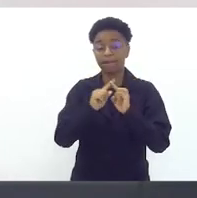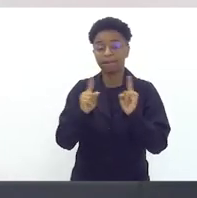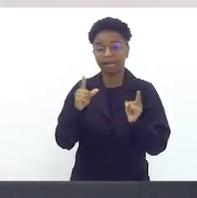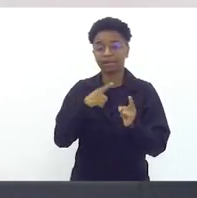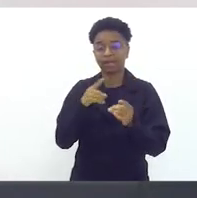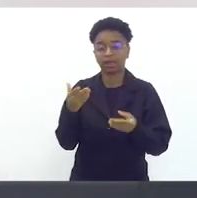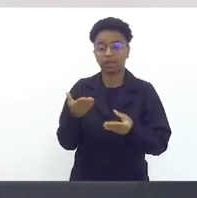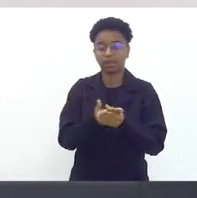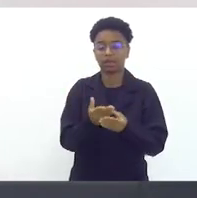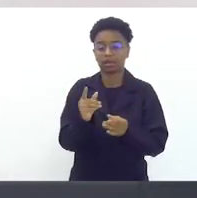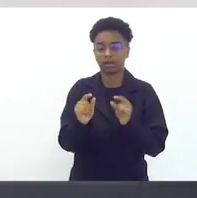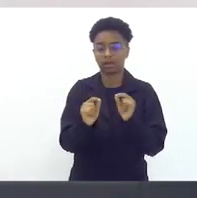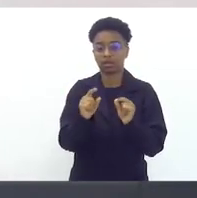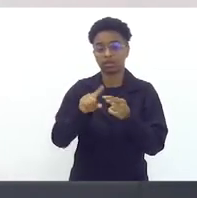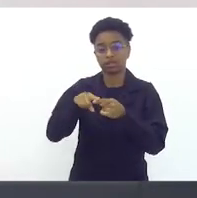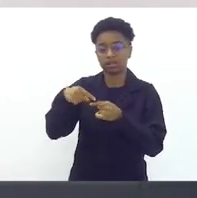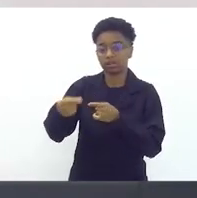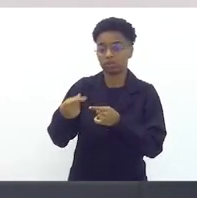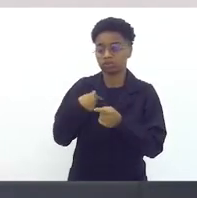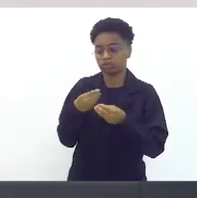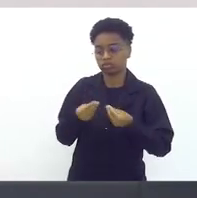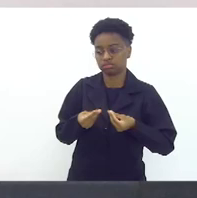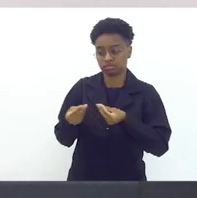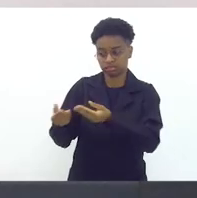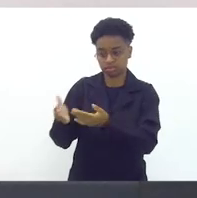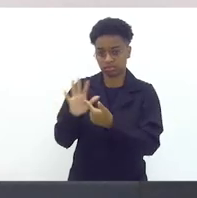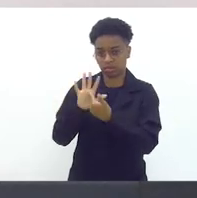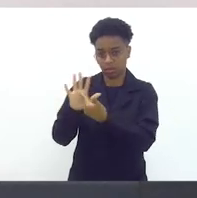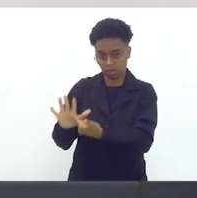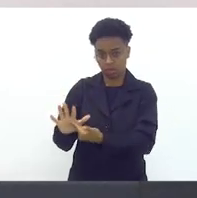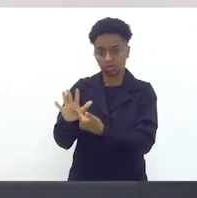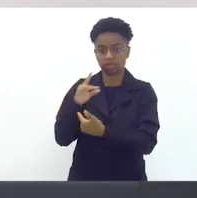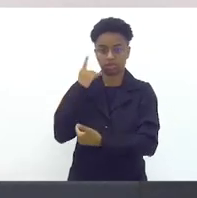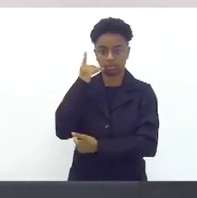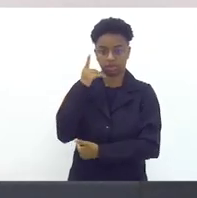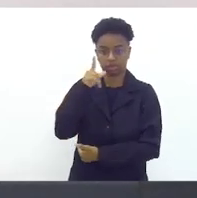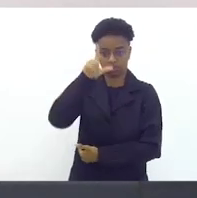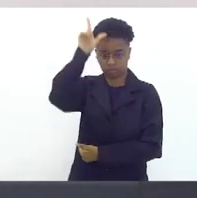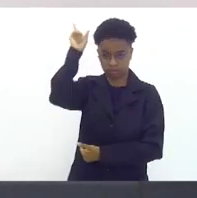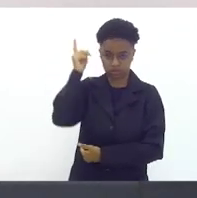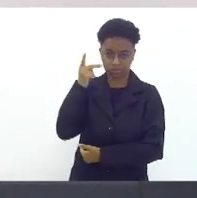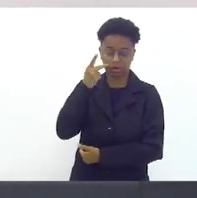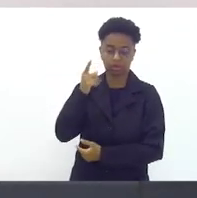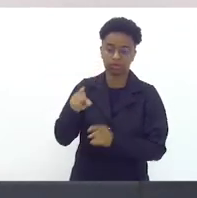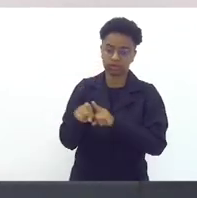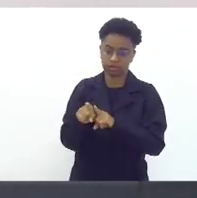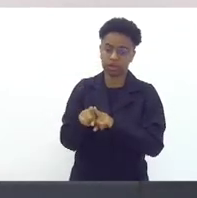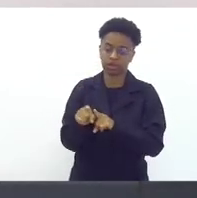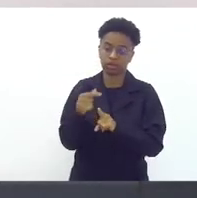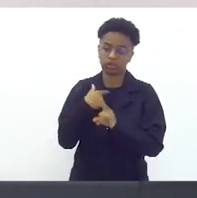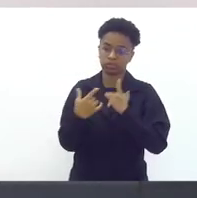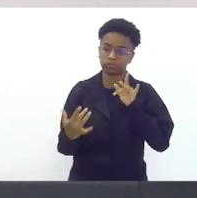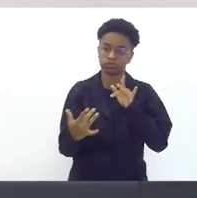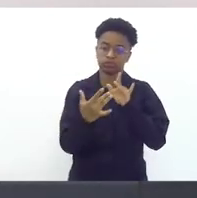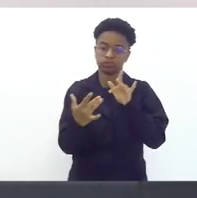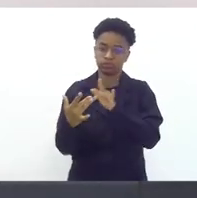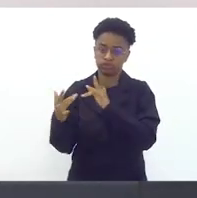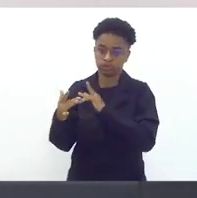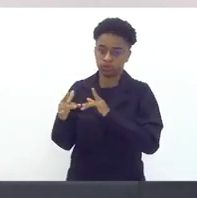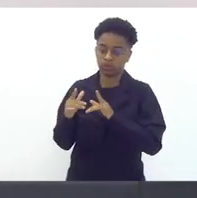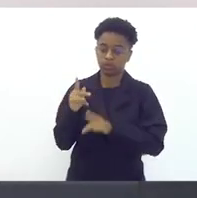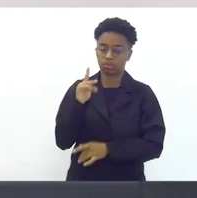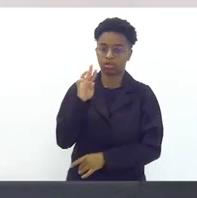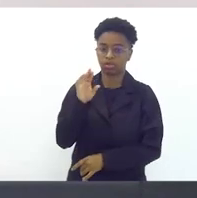depois vou compartilhar aqui com o deputado Luiz Paulo, vou ver, vou contactar a